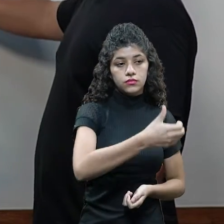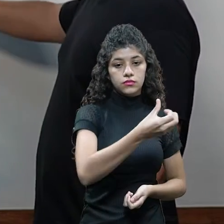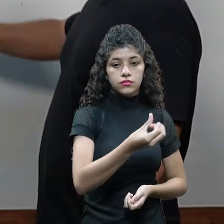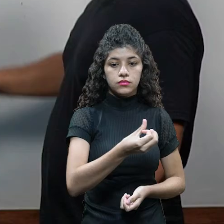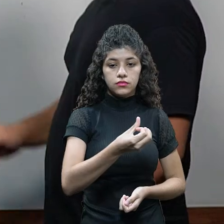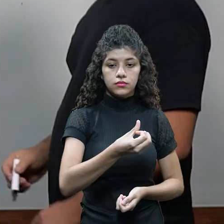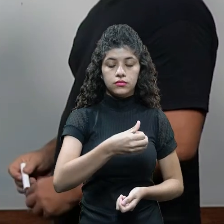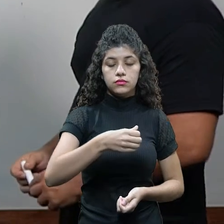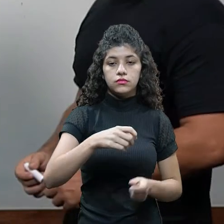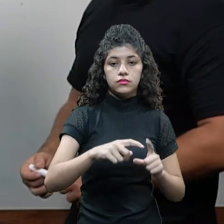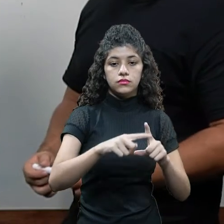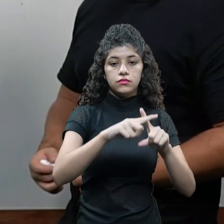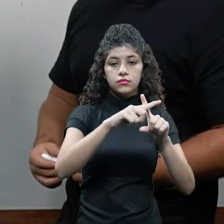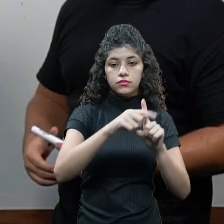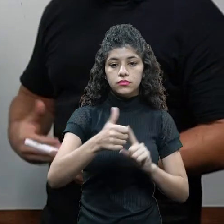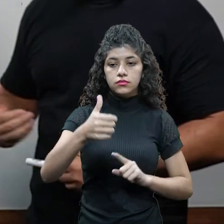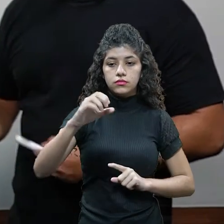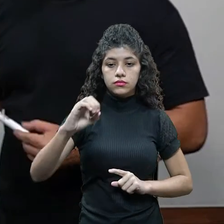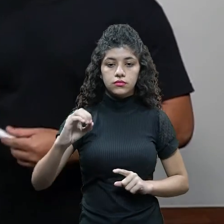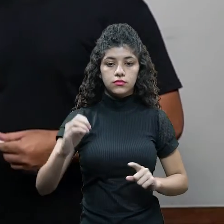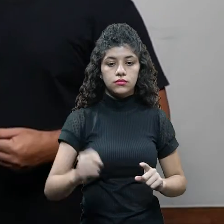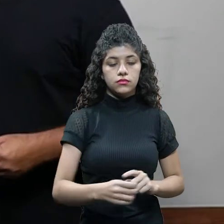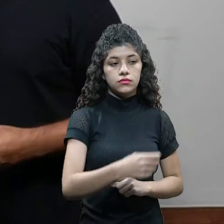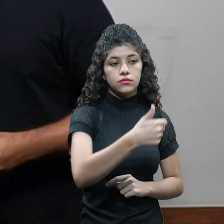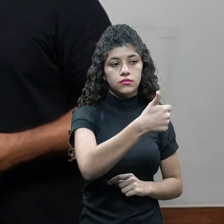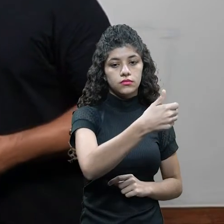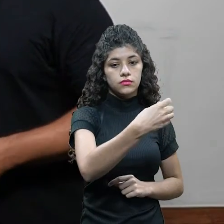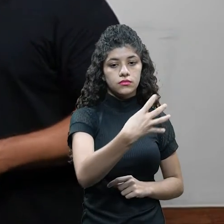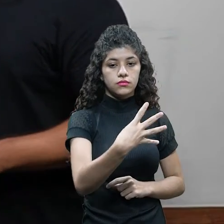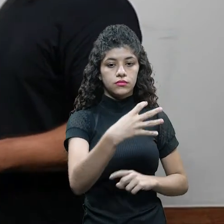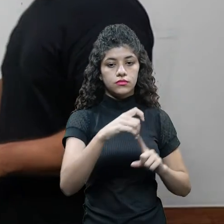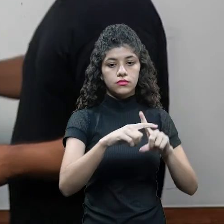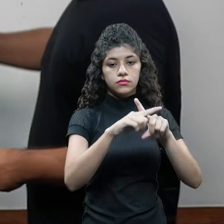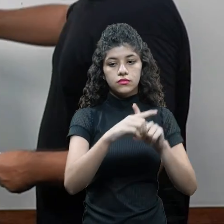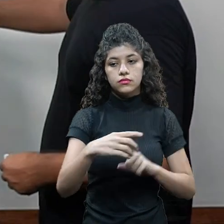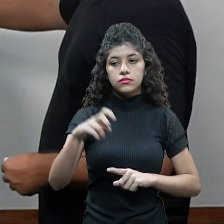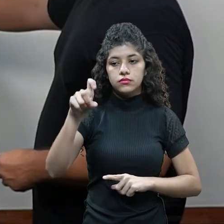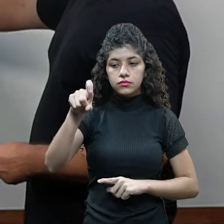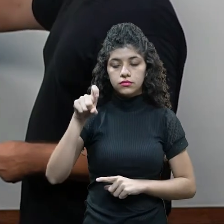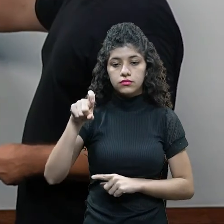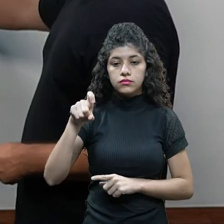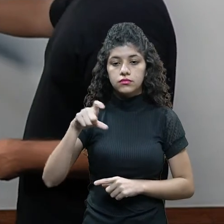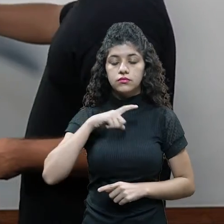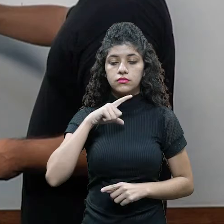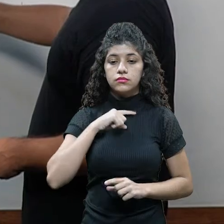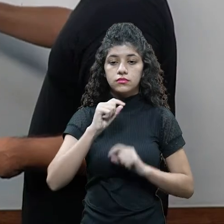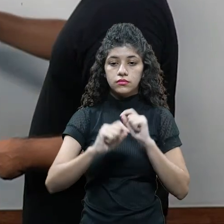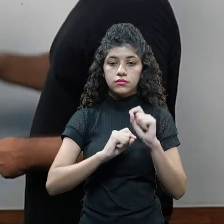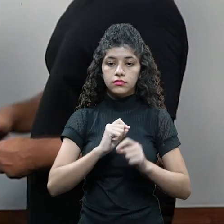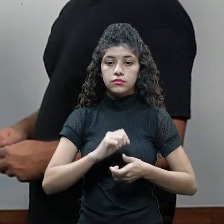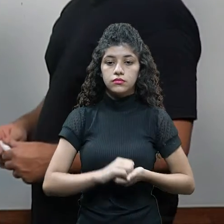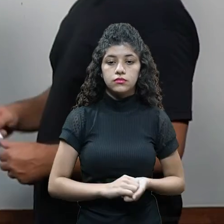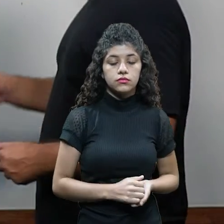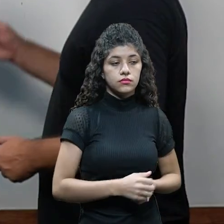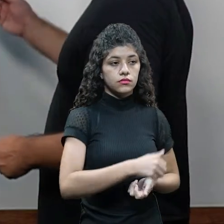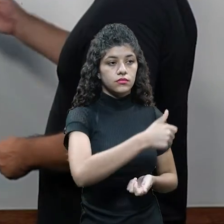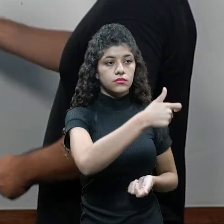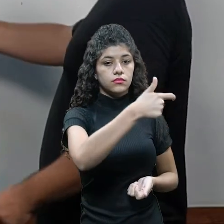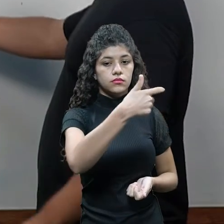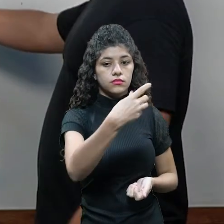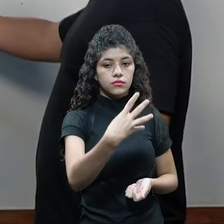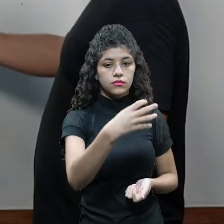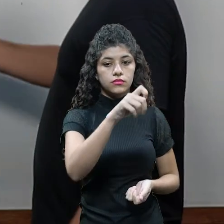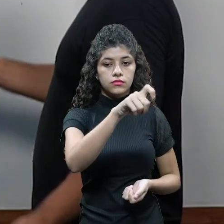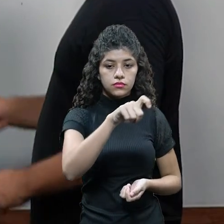10, 14 vezes X. E vou gerar uma equação do primeiro grau. 14 vezes X, 14x, que é